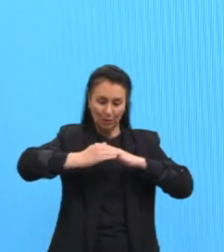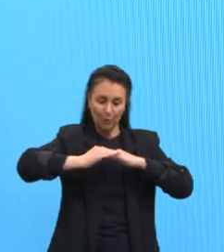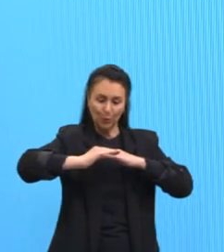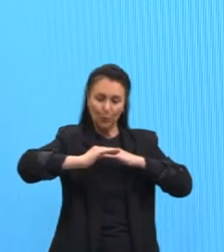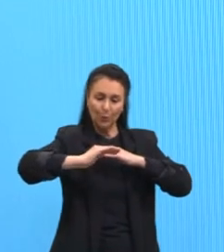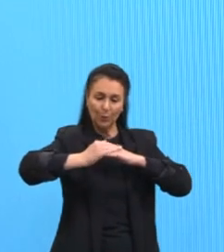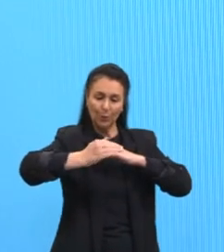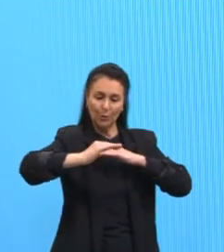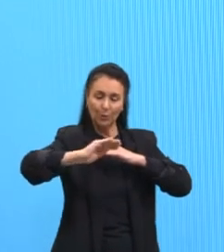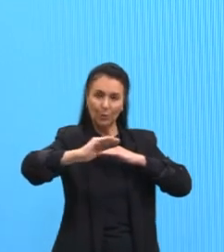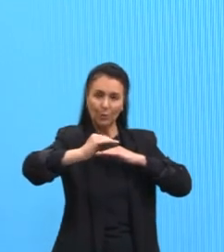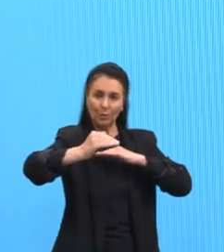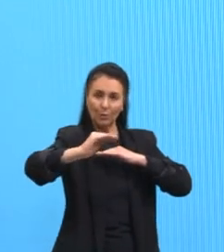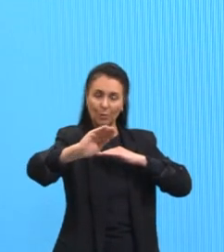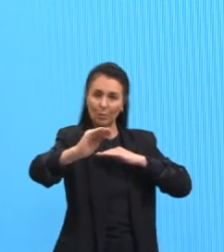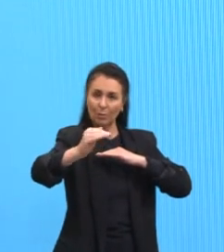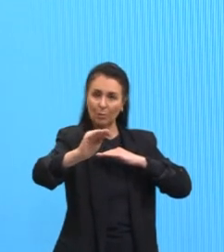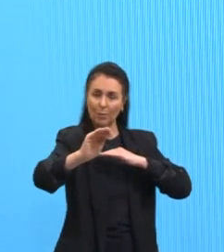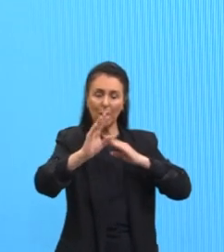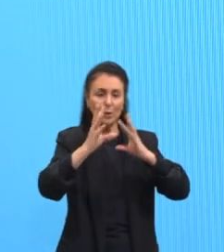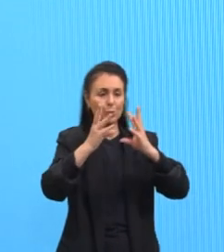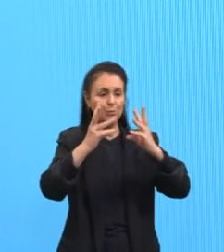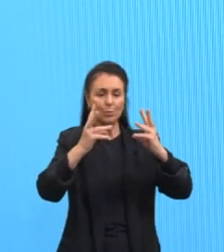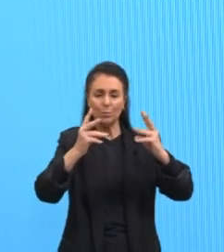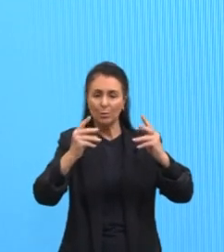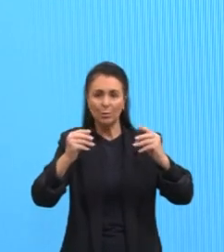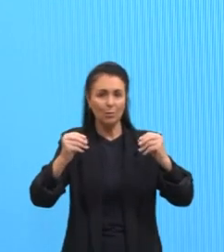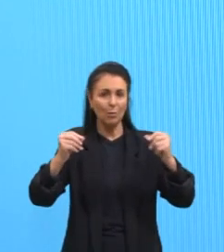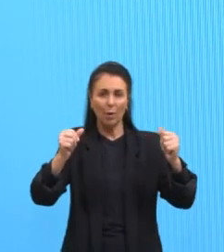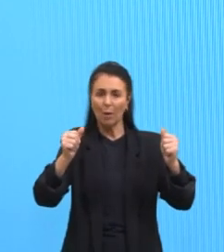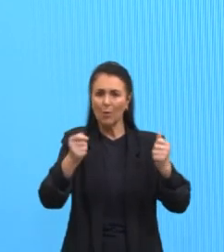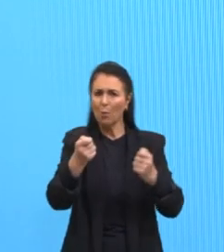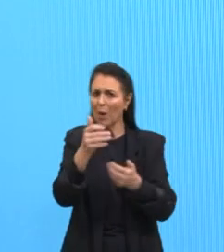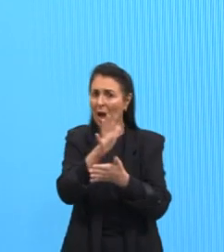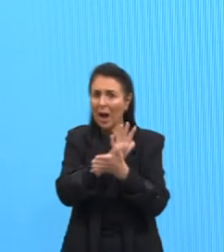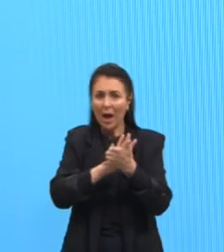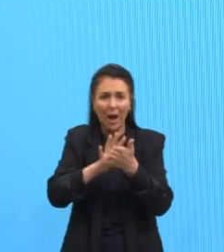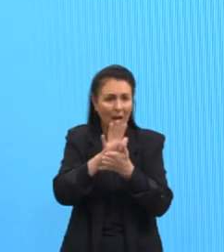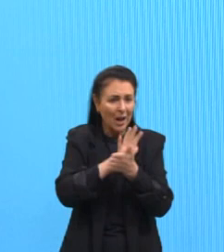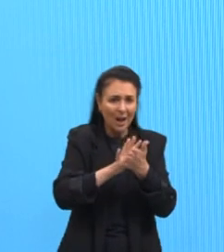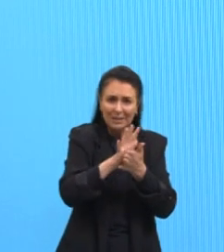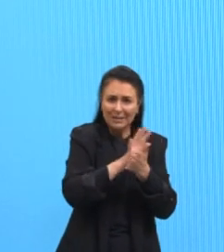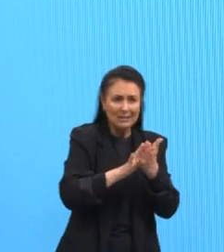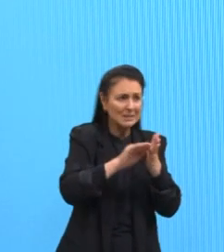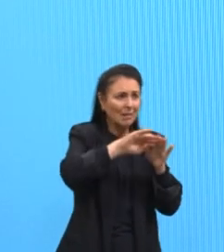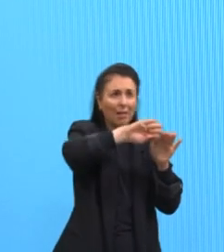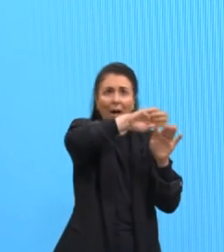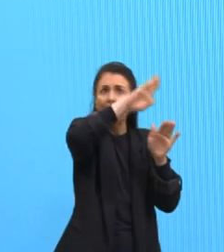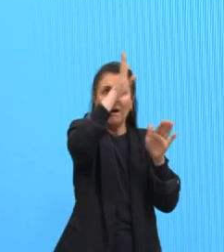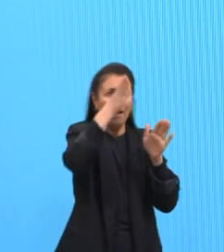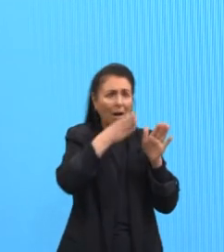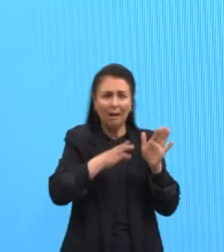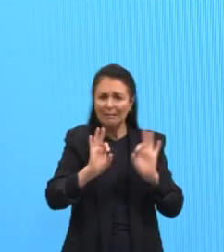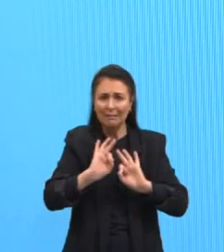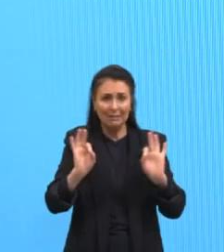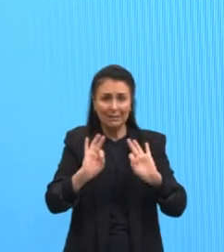aquelas aquelas que eles morros não é bem suave né quase não não tem